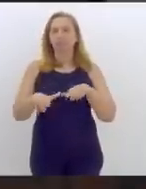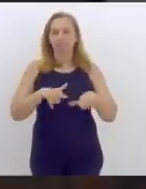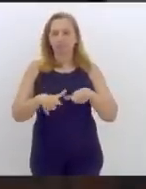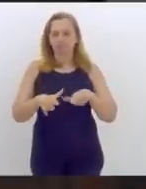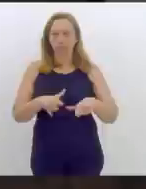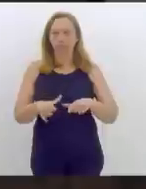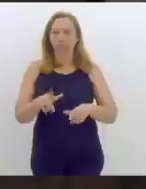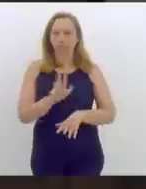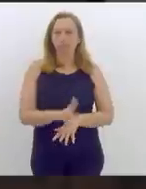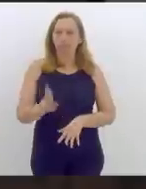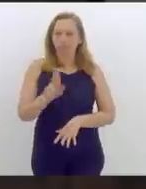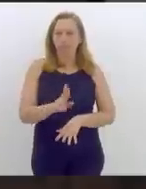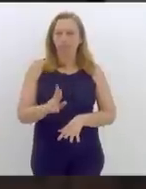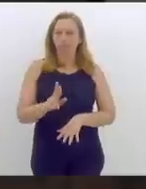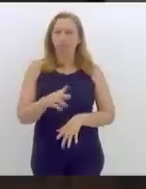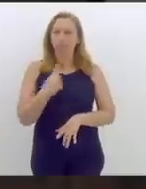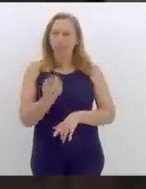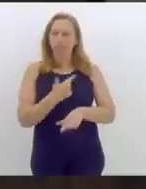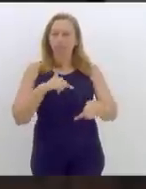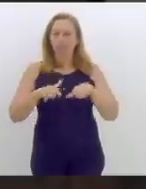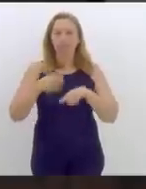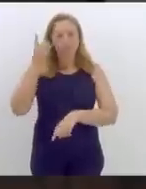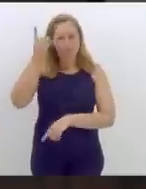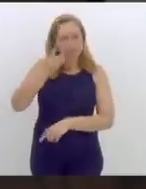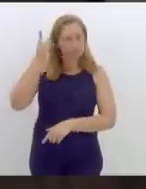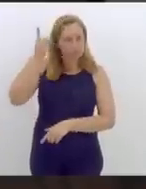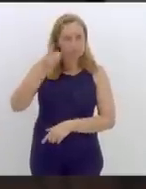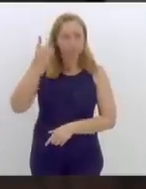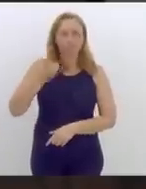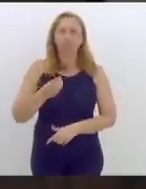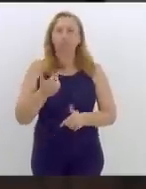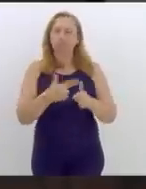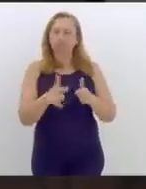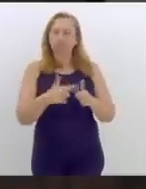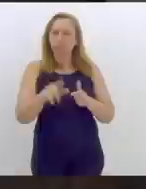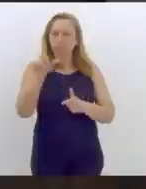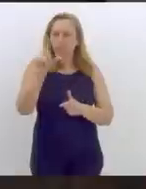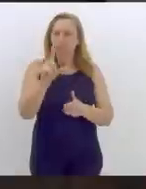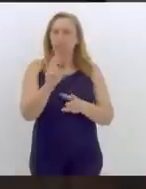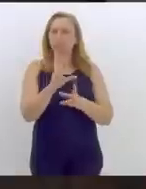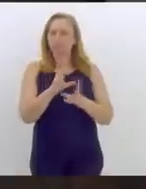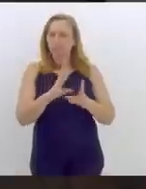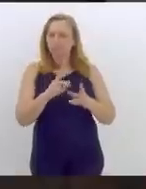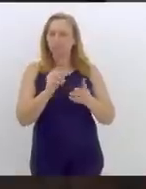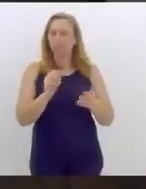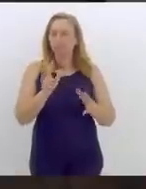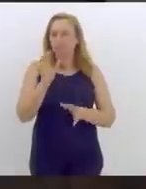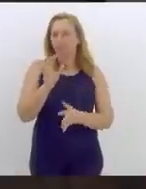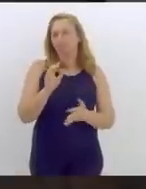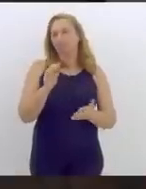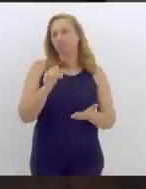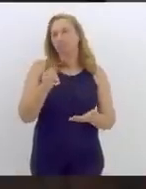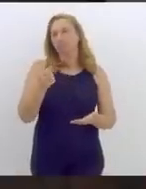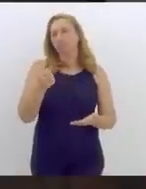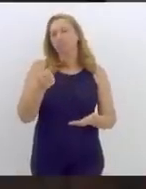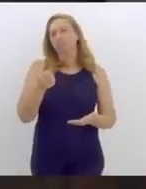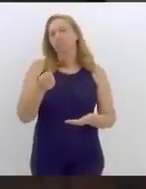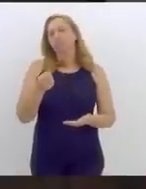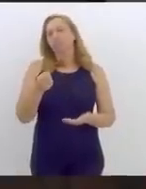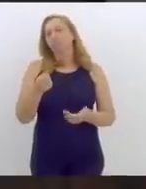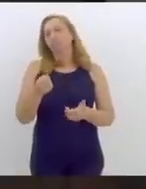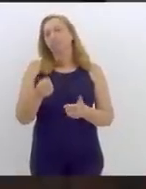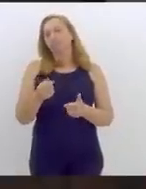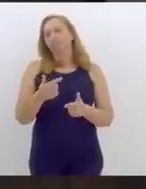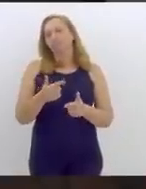utilizar o mandato para que isso possa realmente é os problemas possam ser solucionados então assim muitos problemas nós levamos